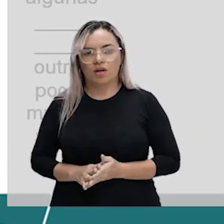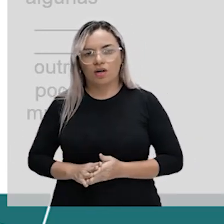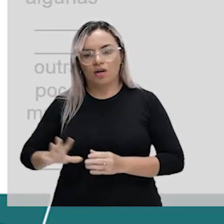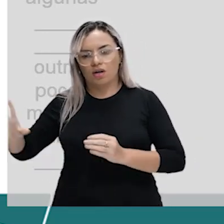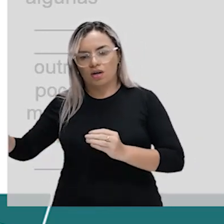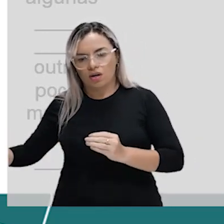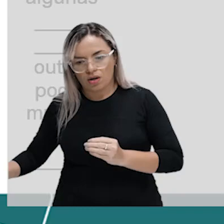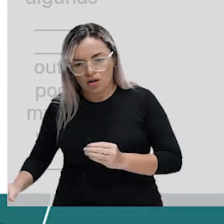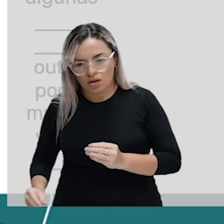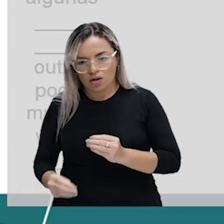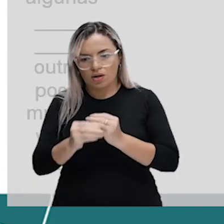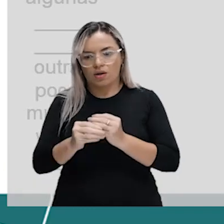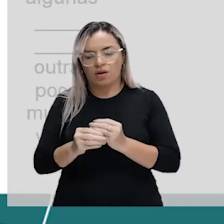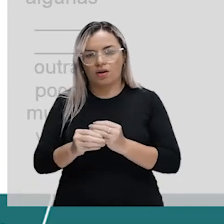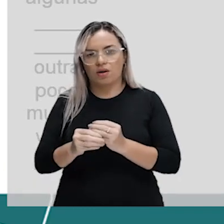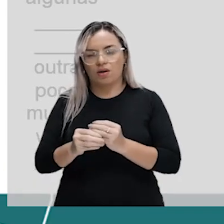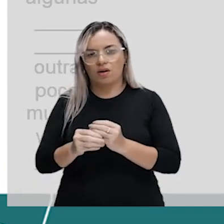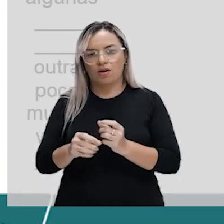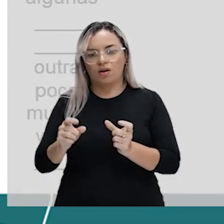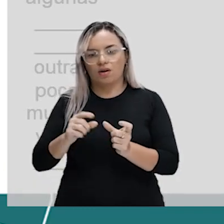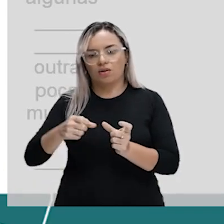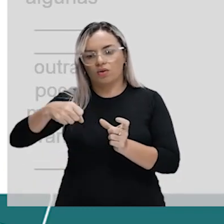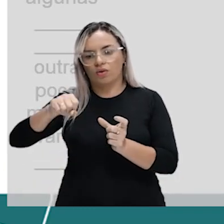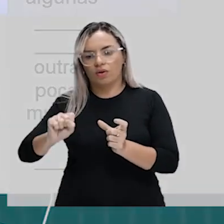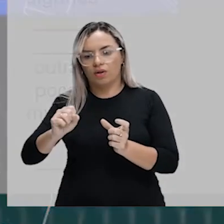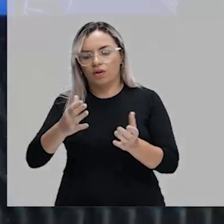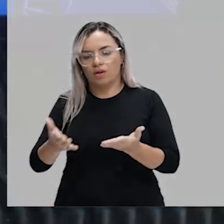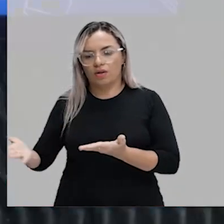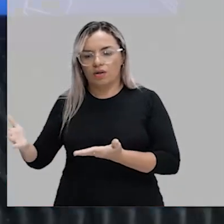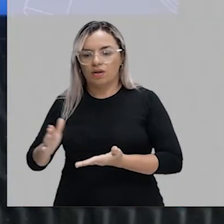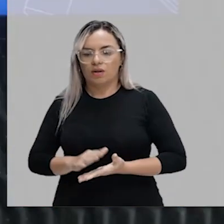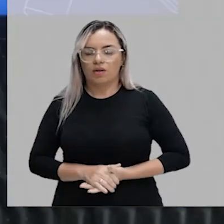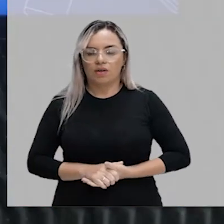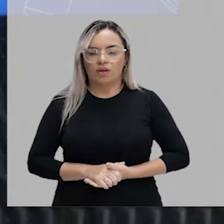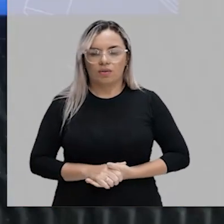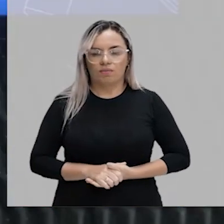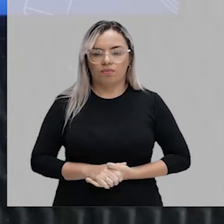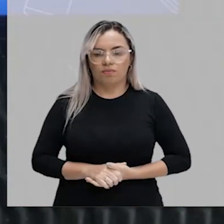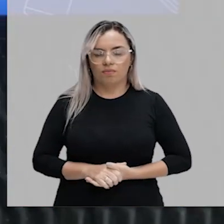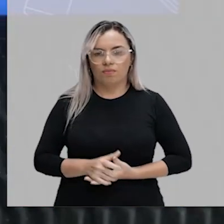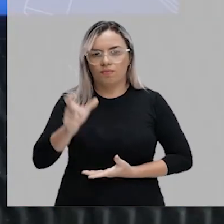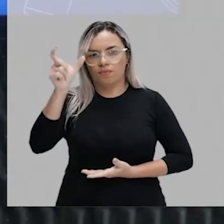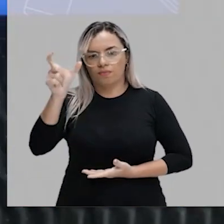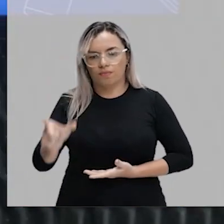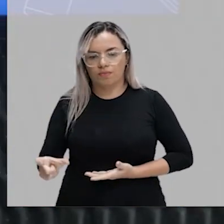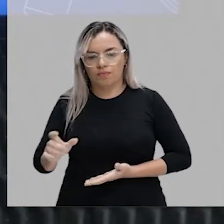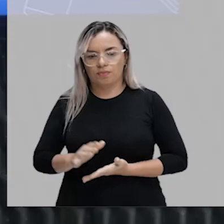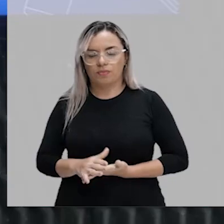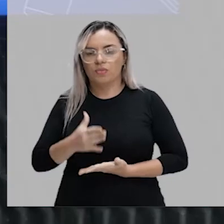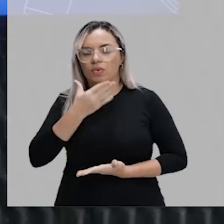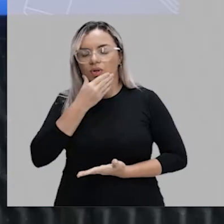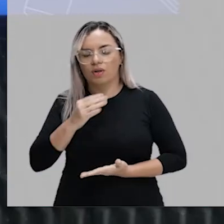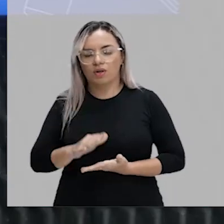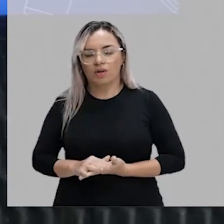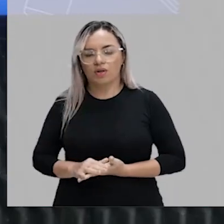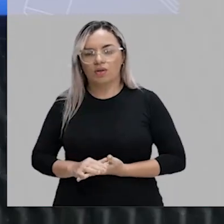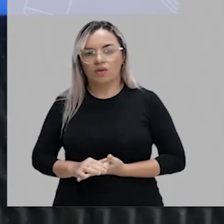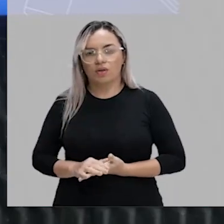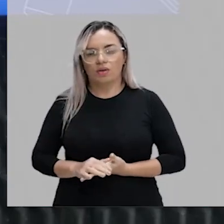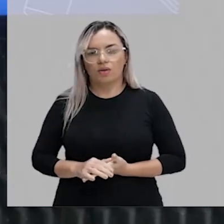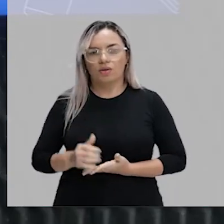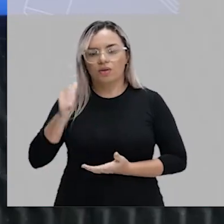tá? Algunos, outros, poucos, muitos, vários, algumas. Outras, poucas, muitas e várias.